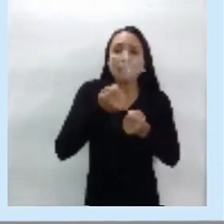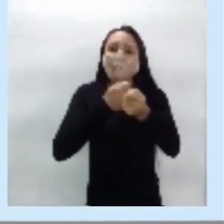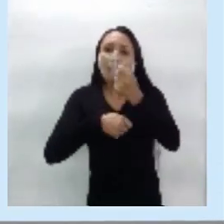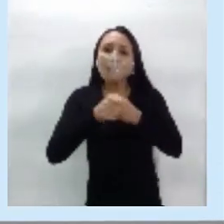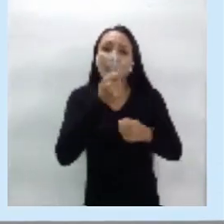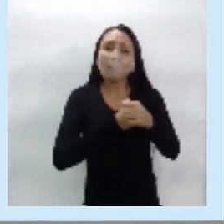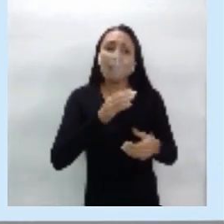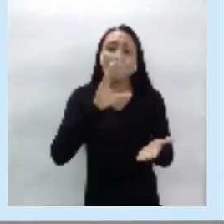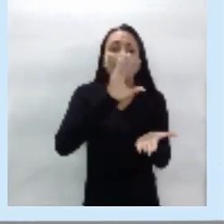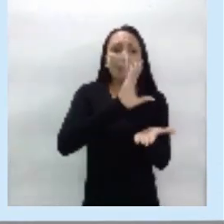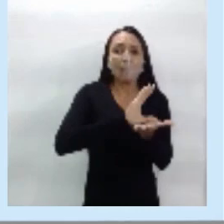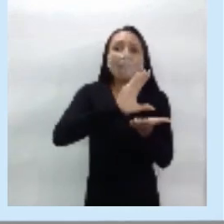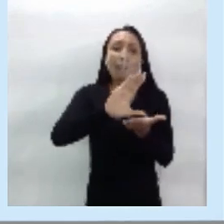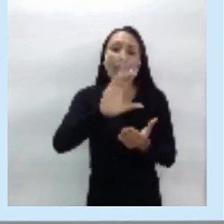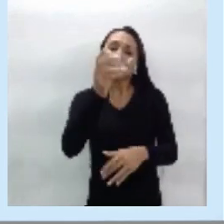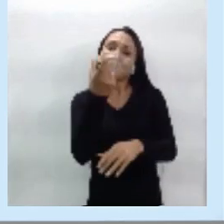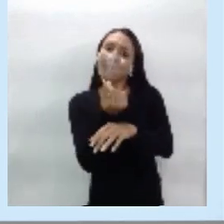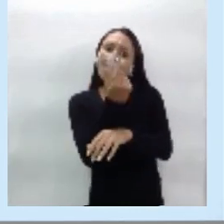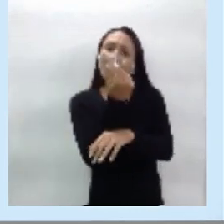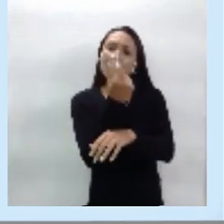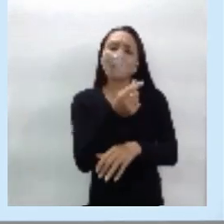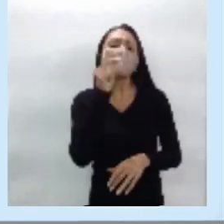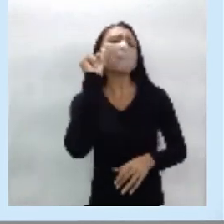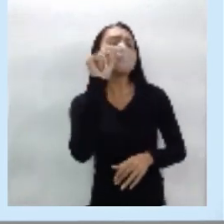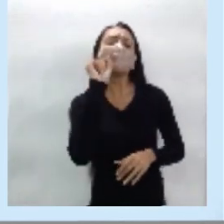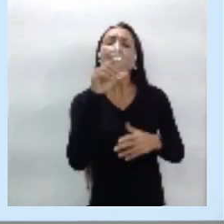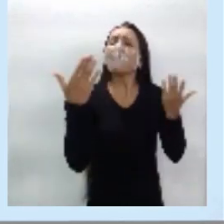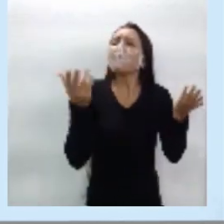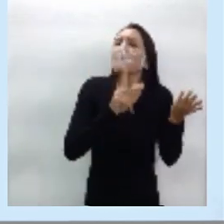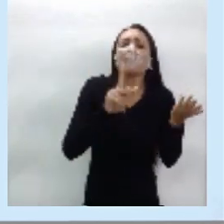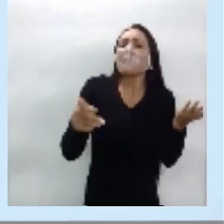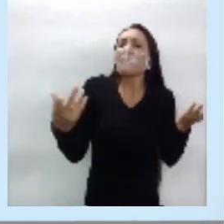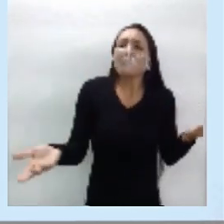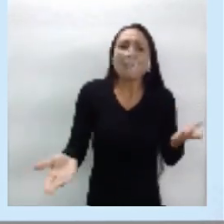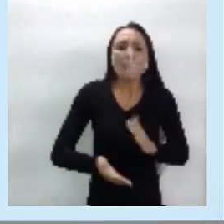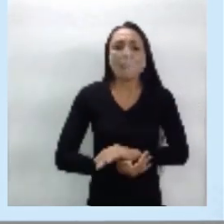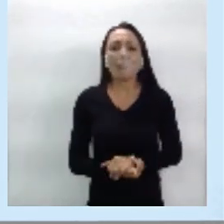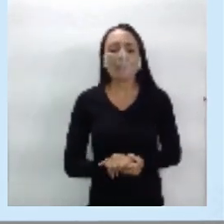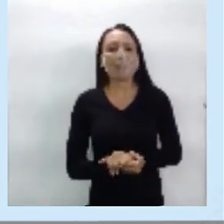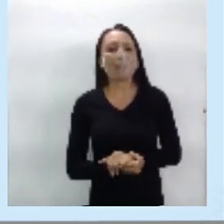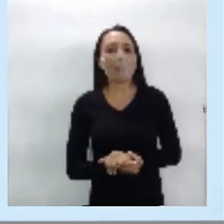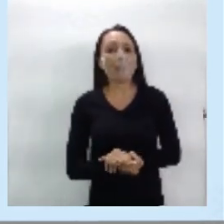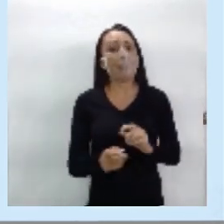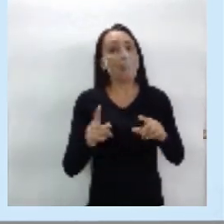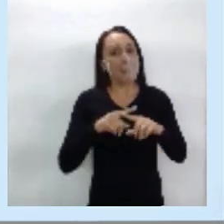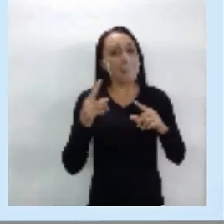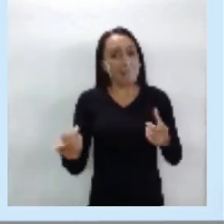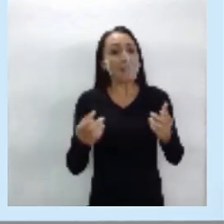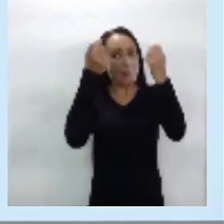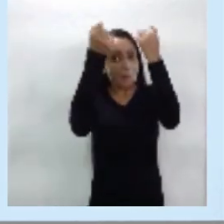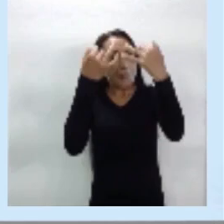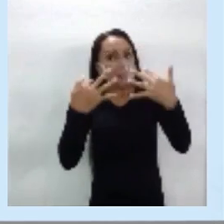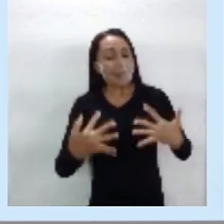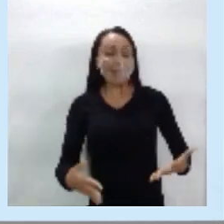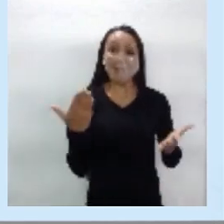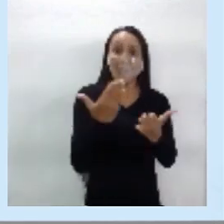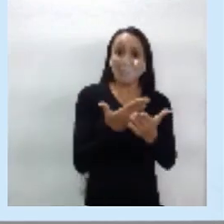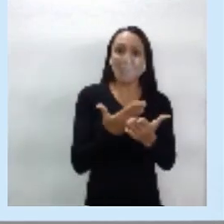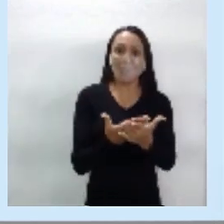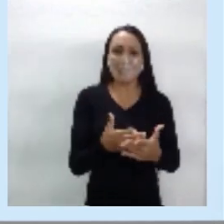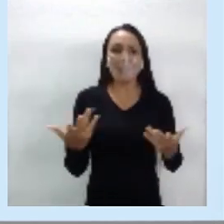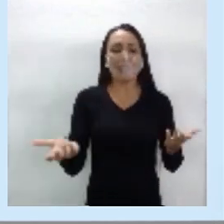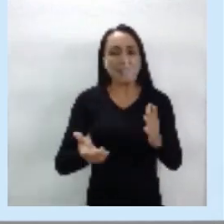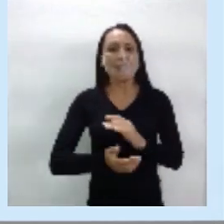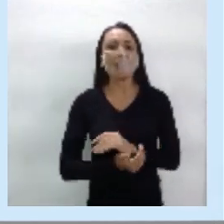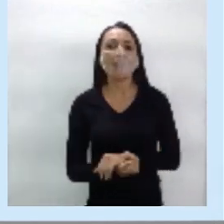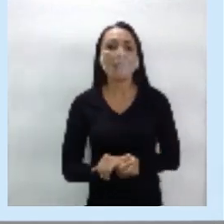do capitalismo. E você está se perguntando o que danado é isso? Mas nessa aula maravilhosa